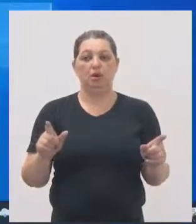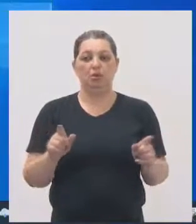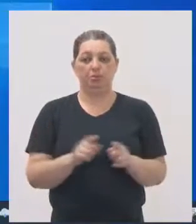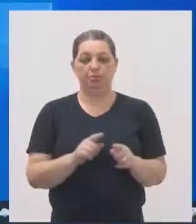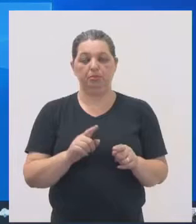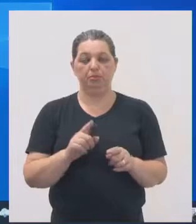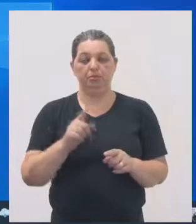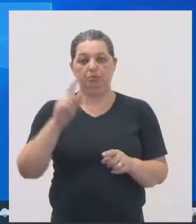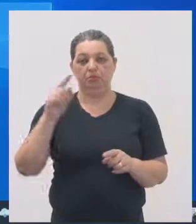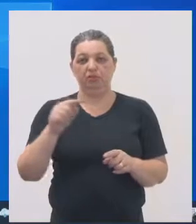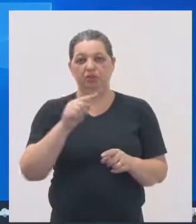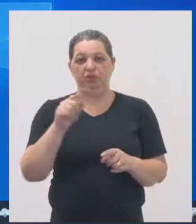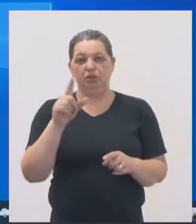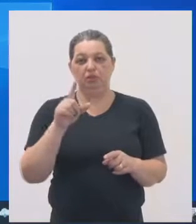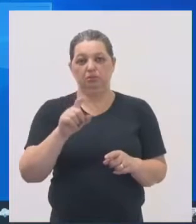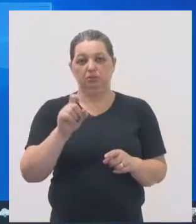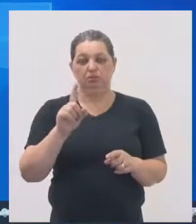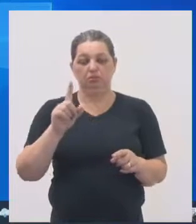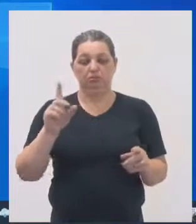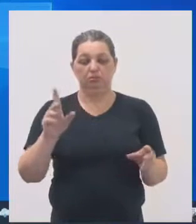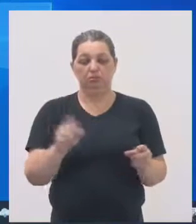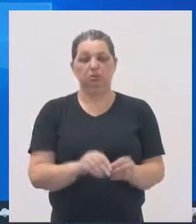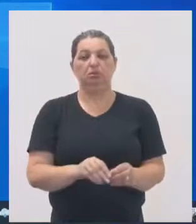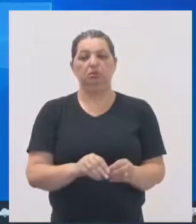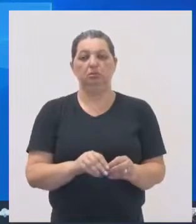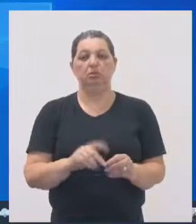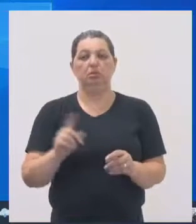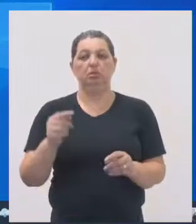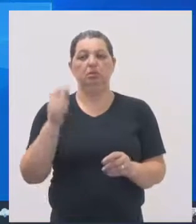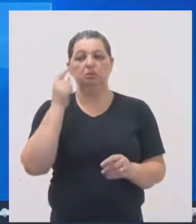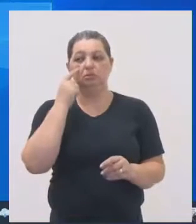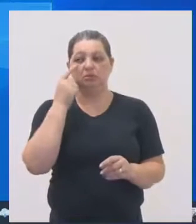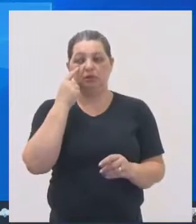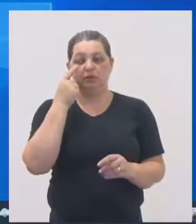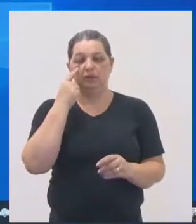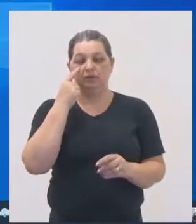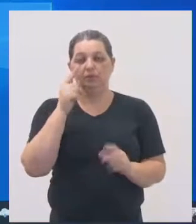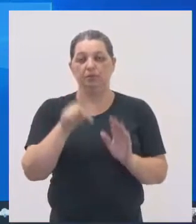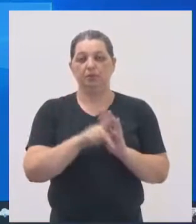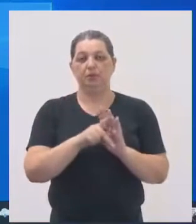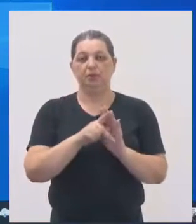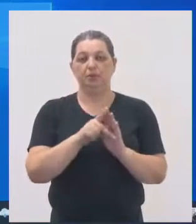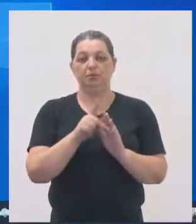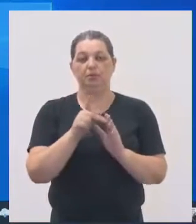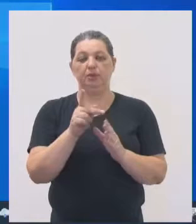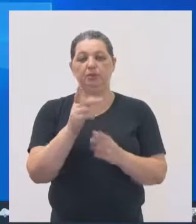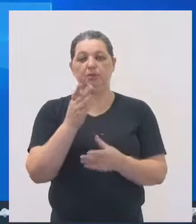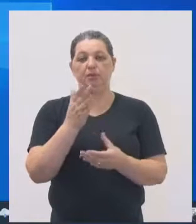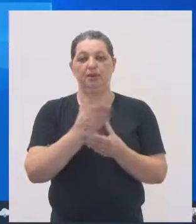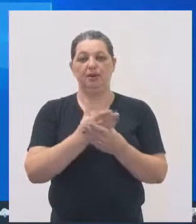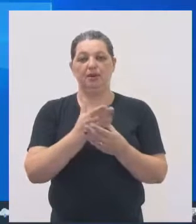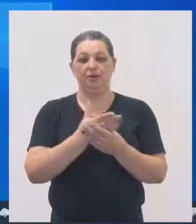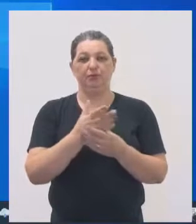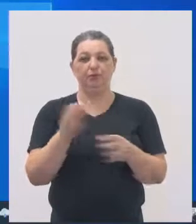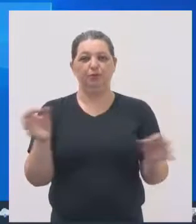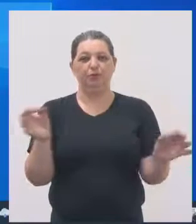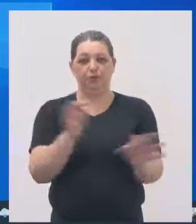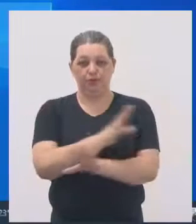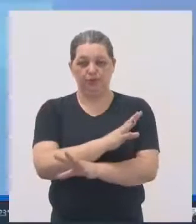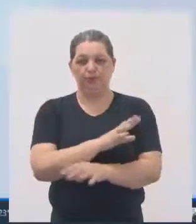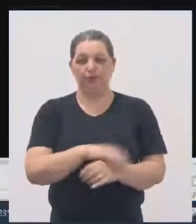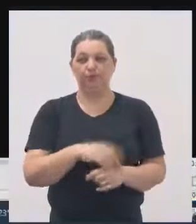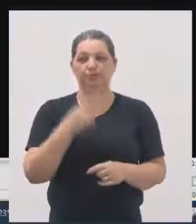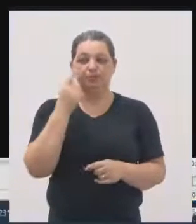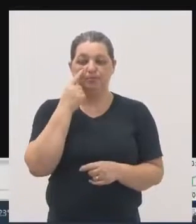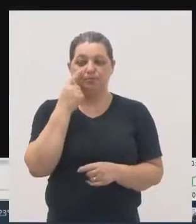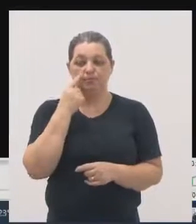você vir aqui na área de trabalho, você vai ver o teu arquivo aqui pronto. Ó. Você vai clicar 2 vezes e é como se